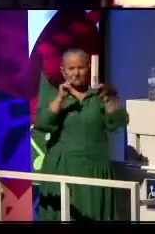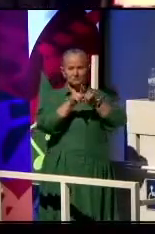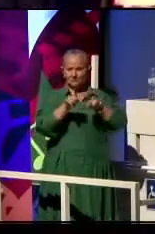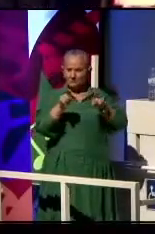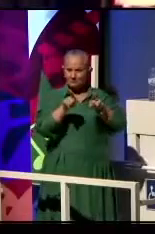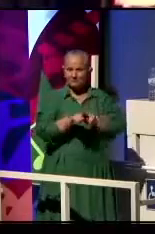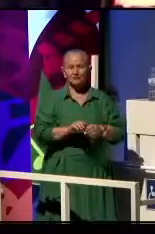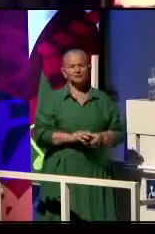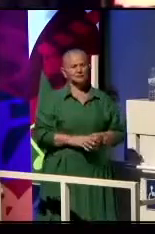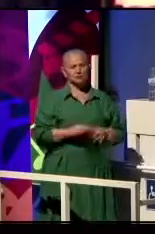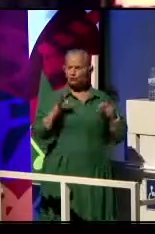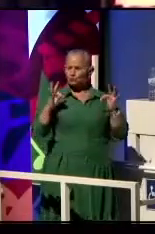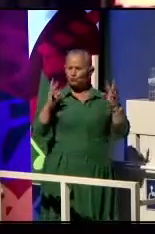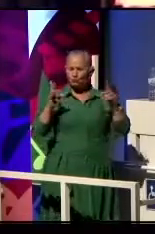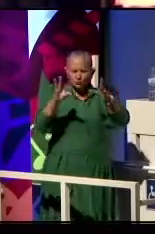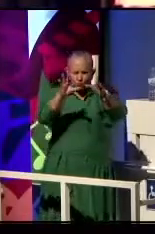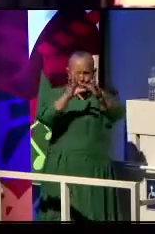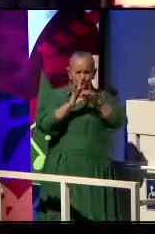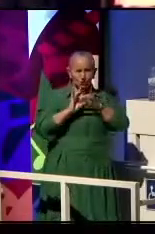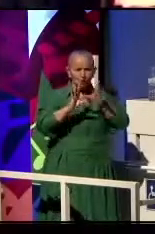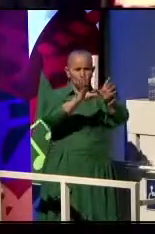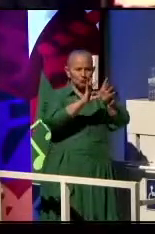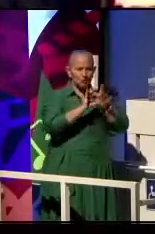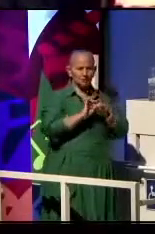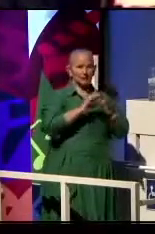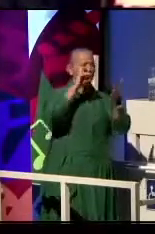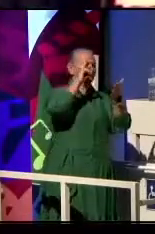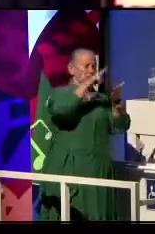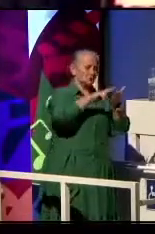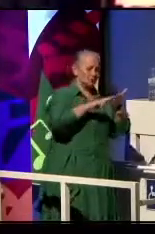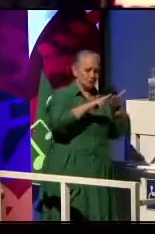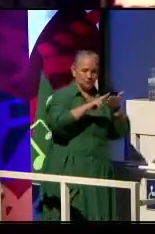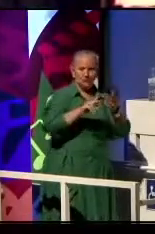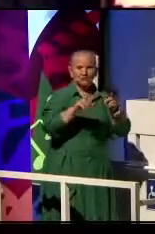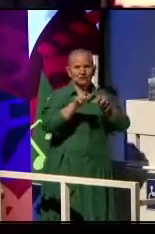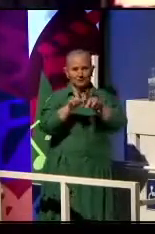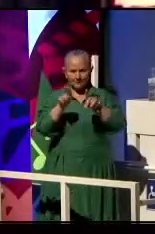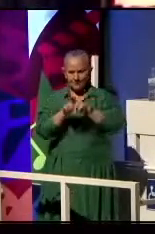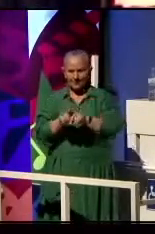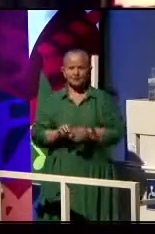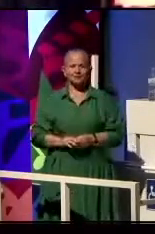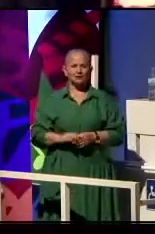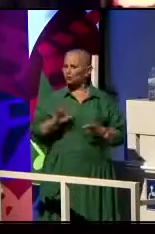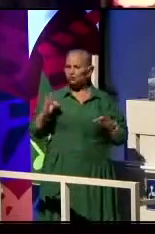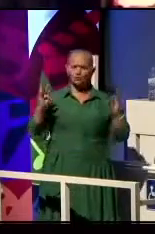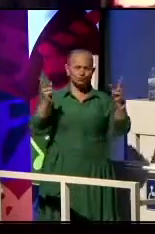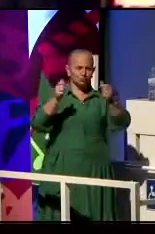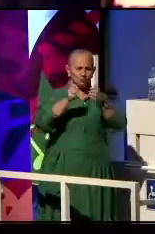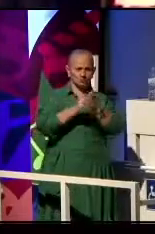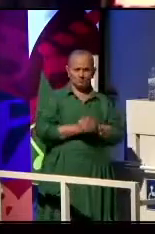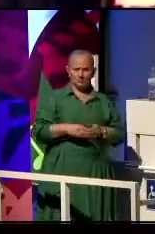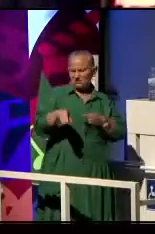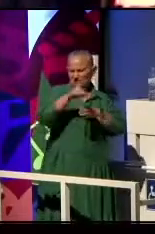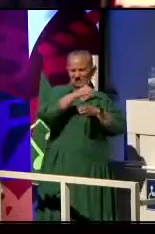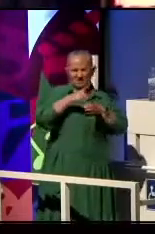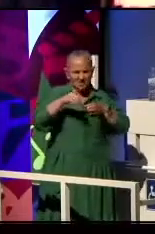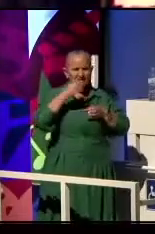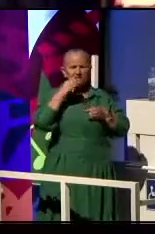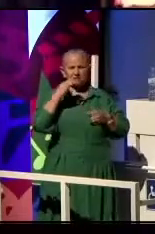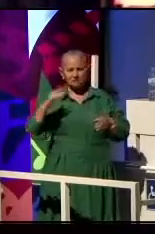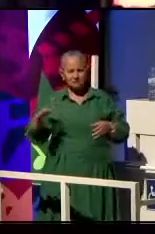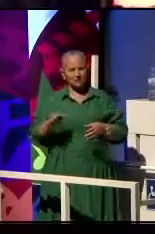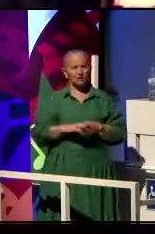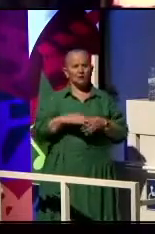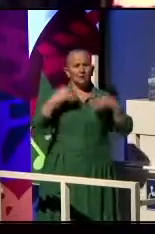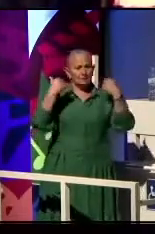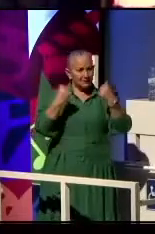aí de tudo que é vinculado à leitura, à literatura em geral, e isso obviamente que tem muito a ver. Então a gente